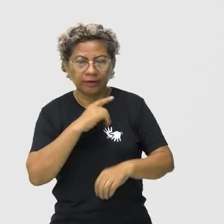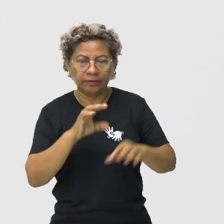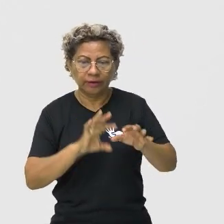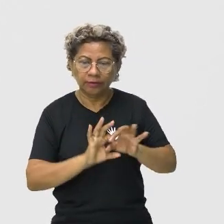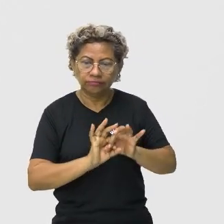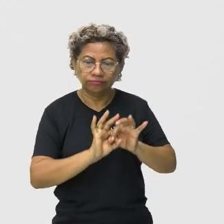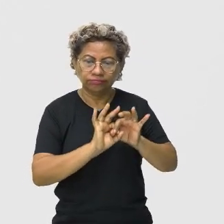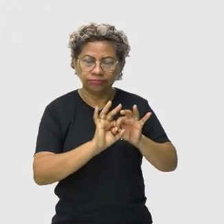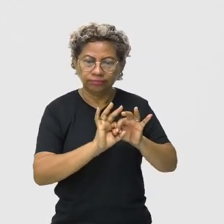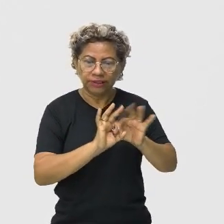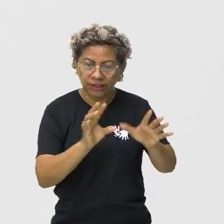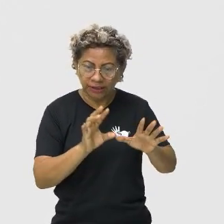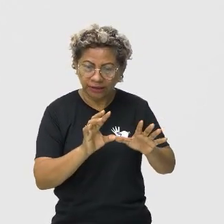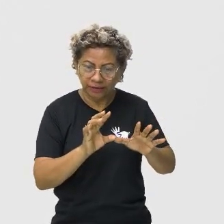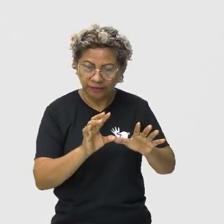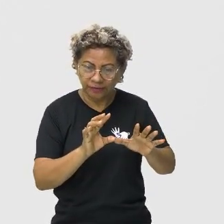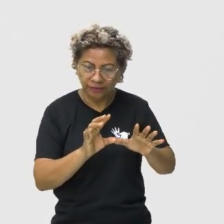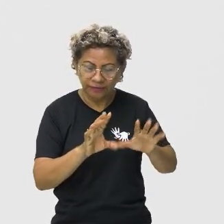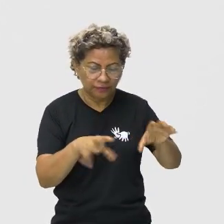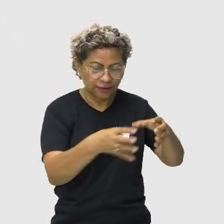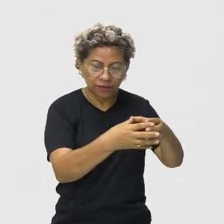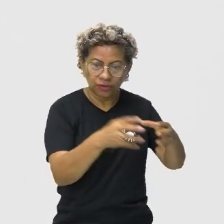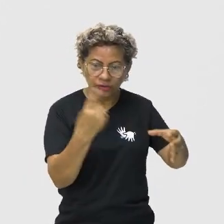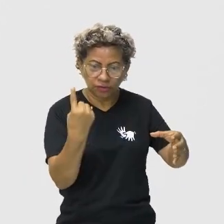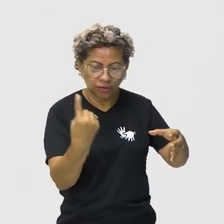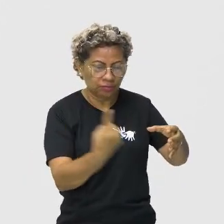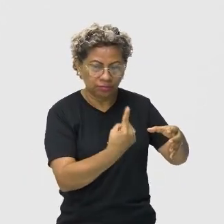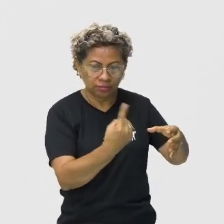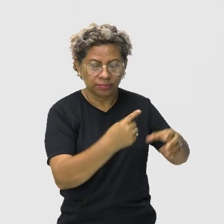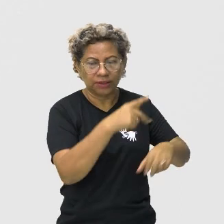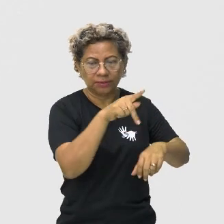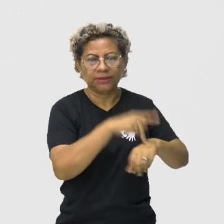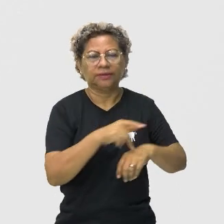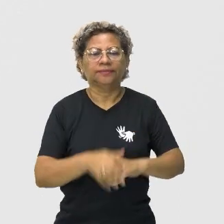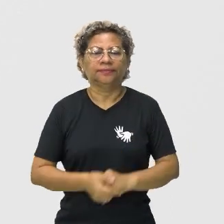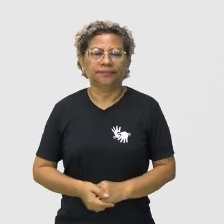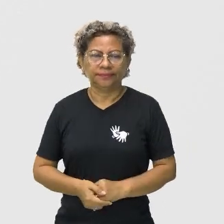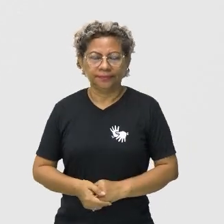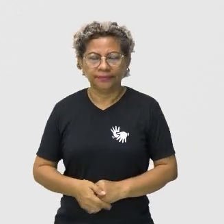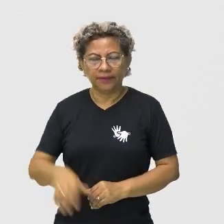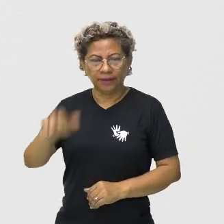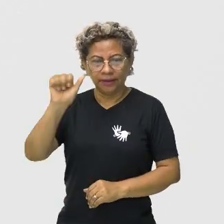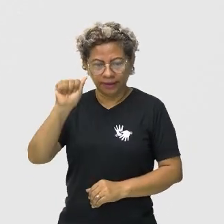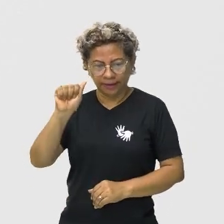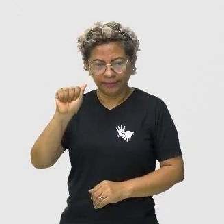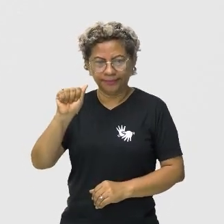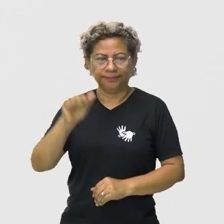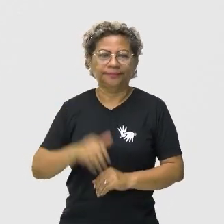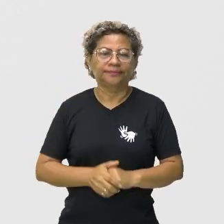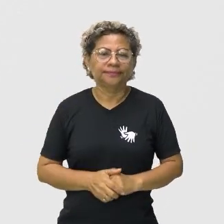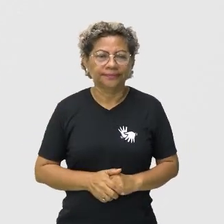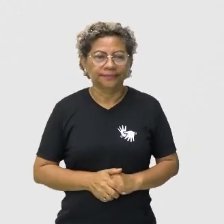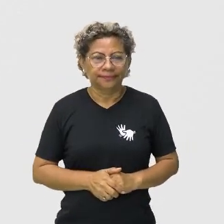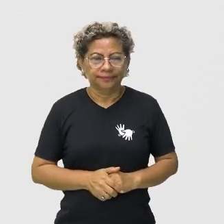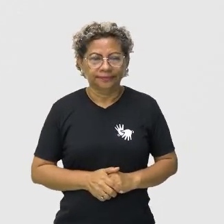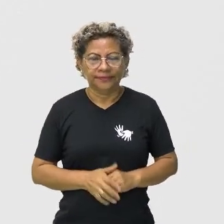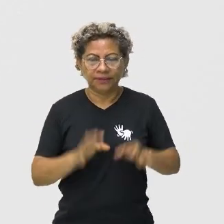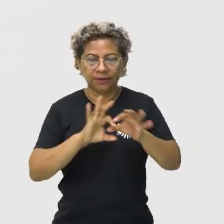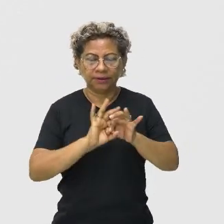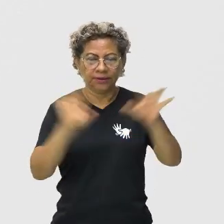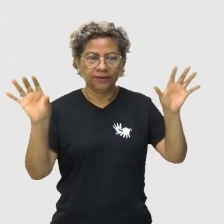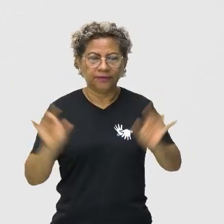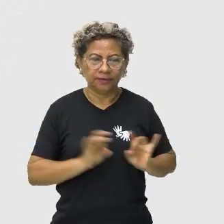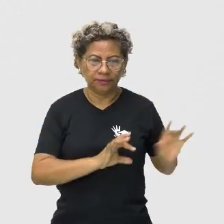uma moeda única. Então, nós temos as opções na letra A, zona de livre comércio, B, união